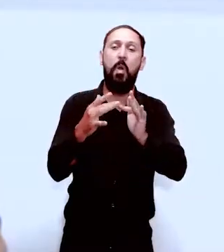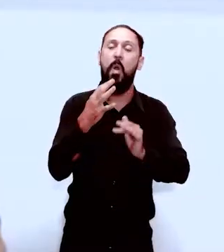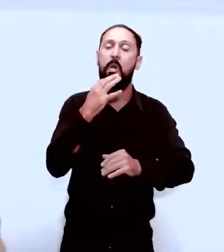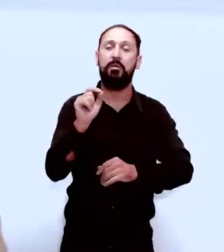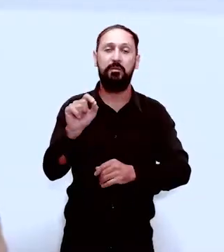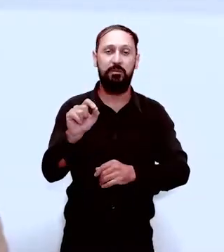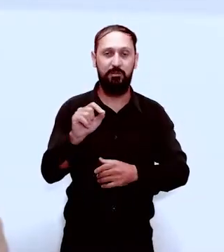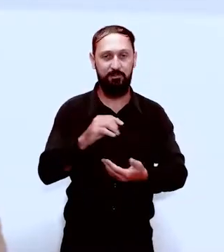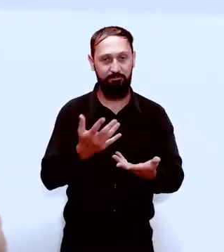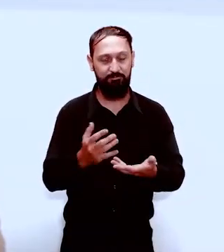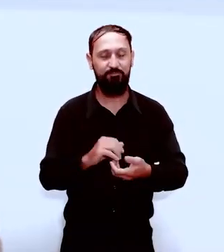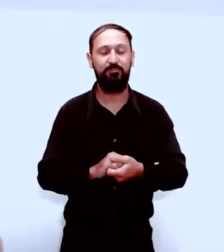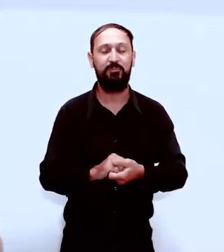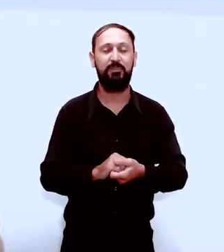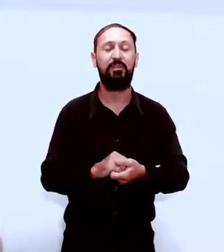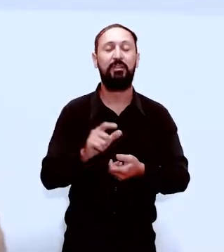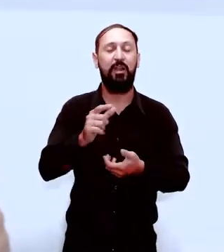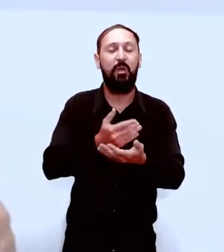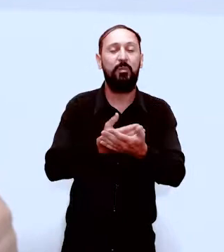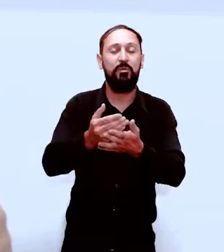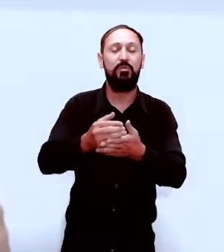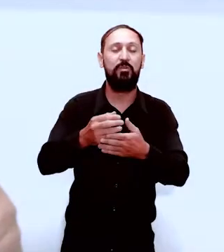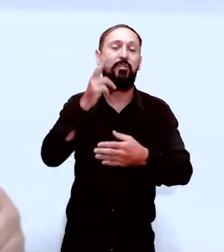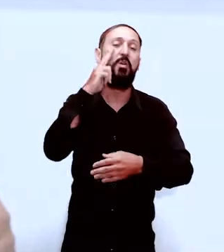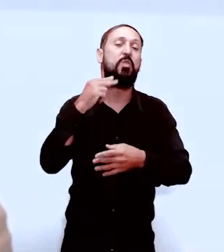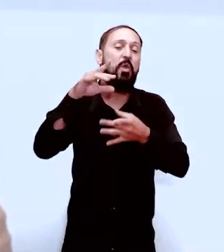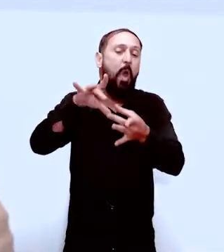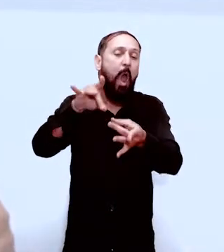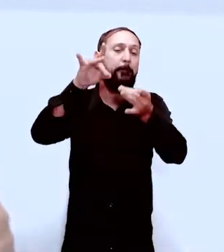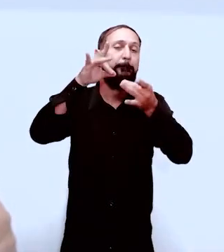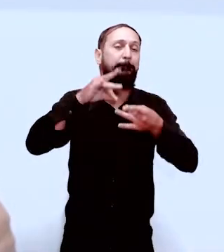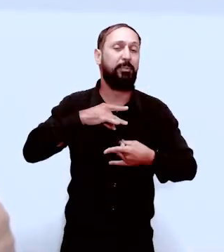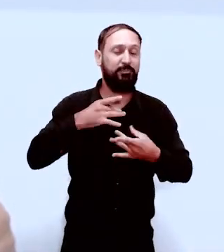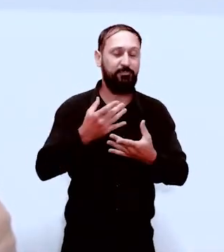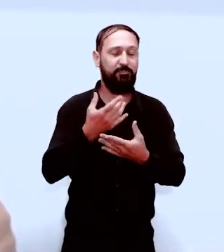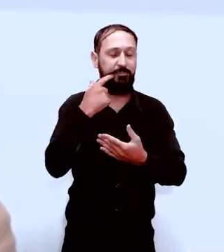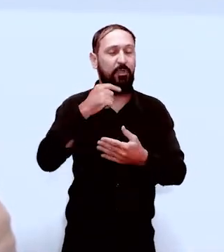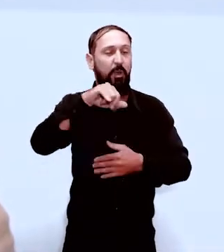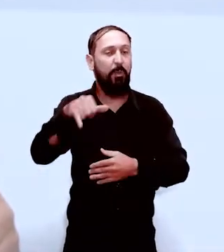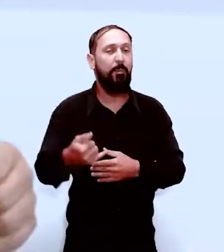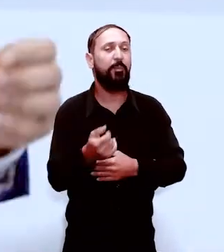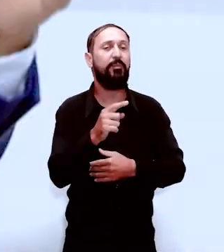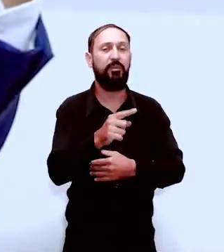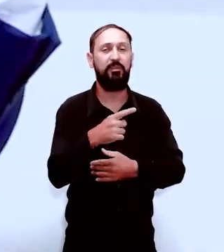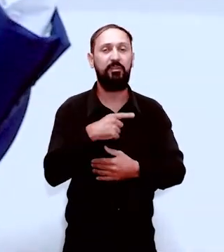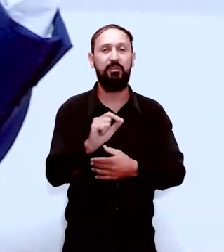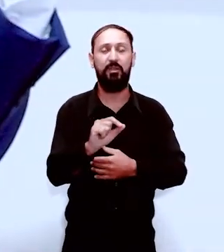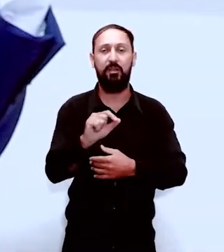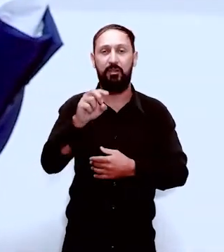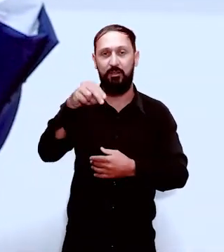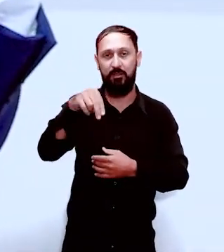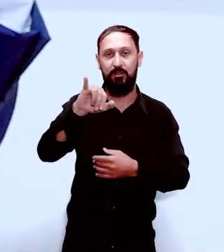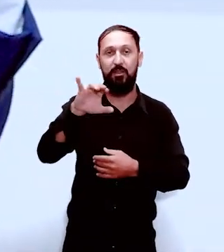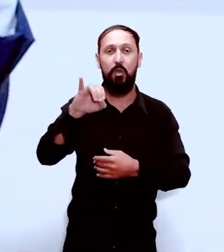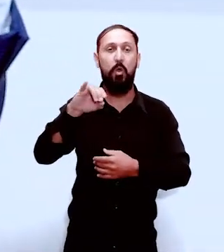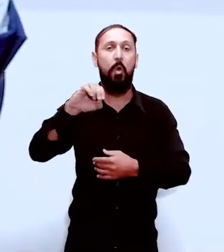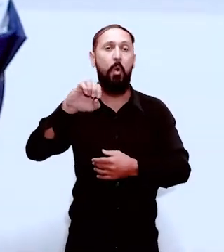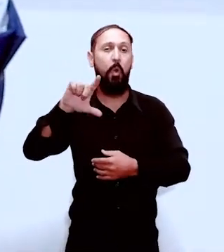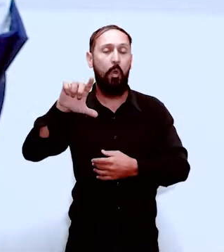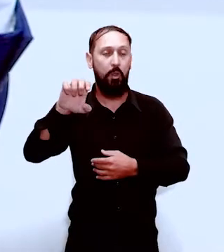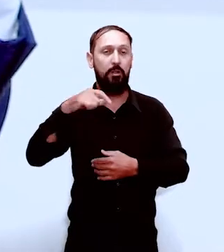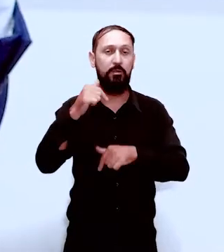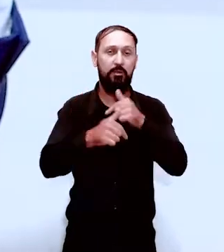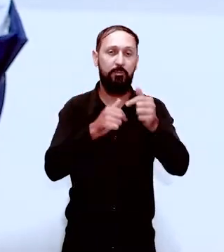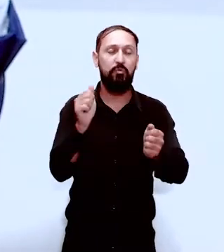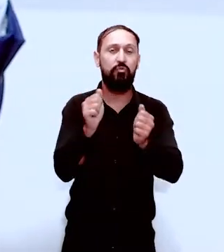Que lindo esse verbo, enegrecer, né? Enegrecer, deixa eu pegar um gancho aí para você, até aproveitar que a Nicole está aqui nos